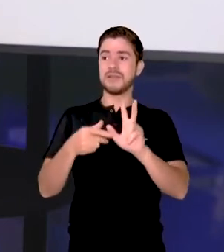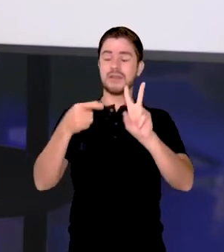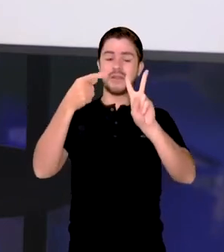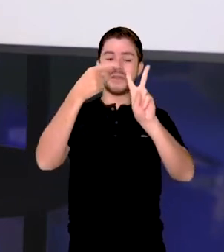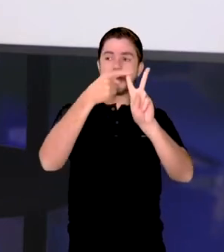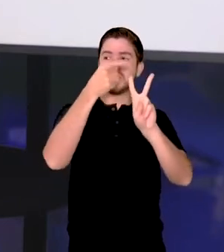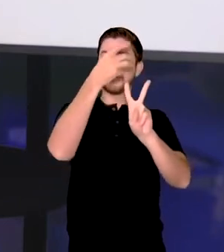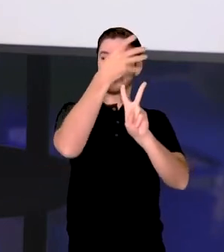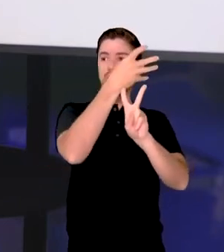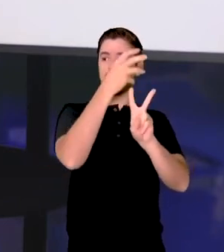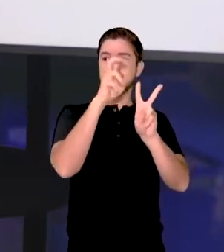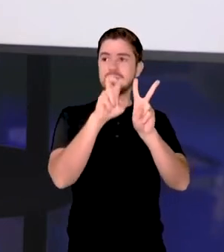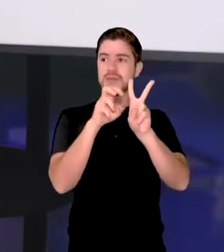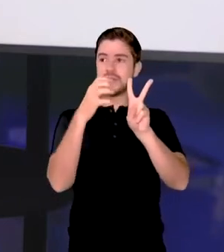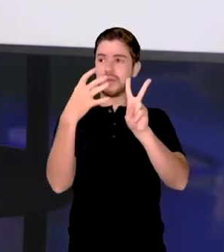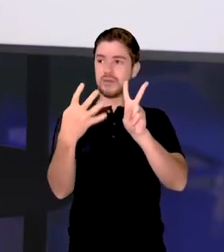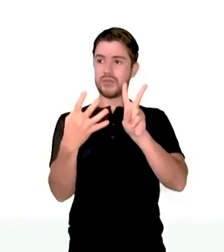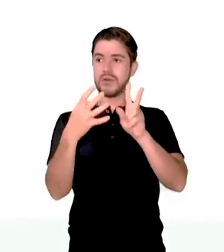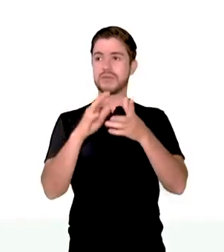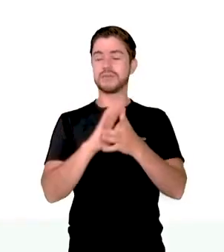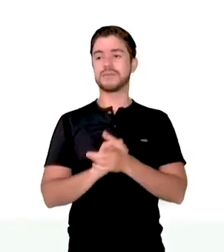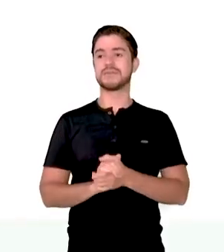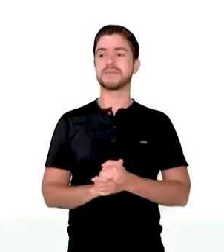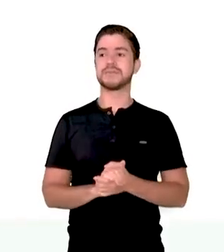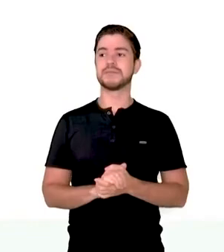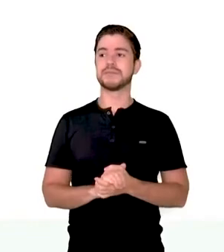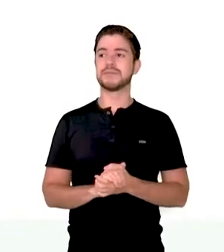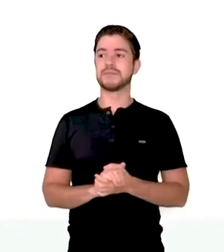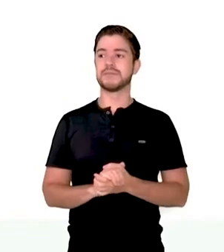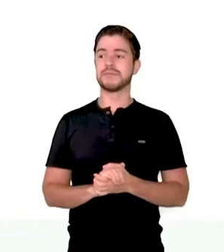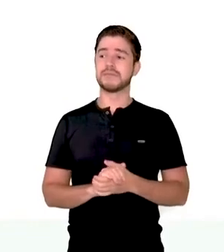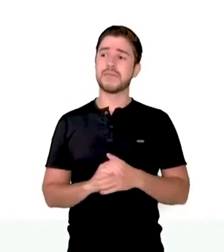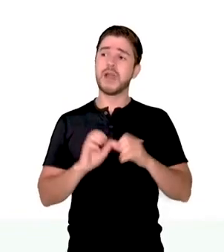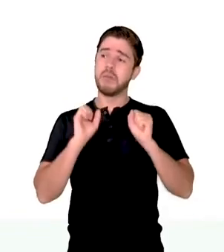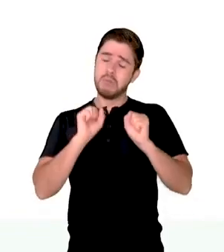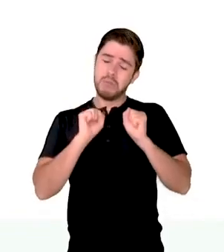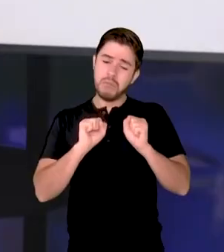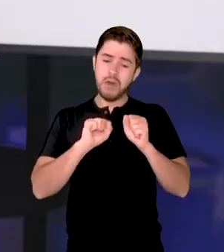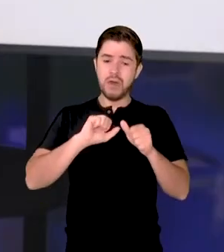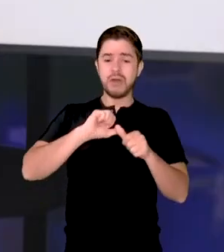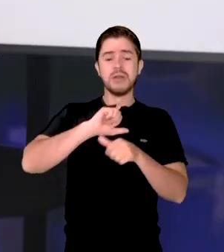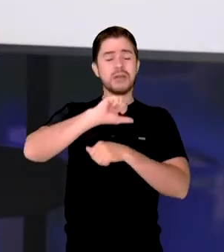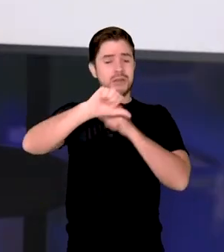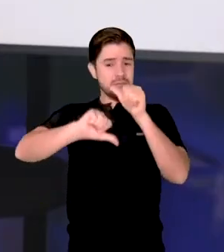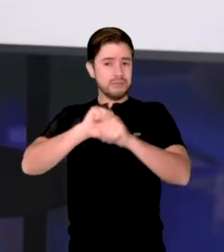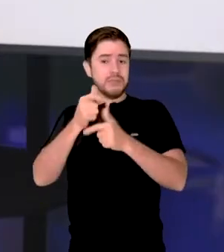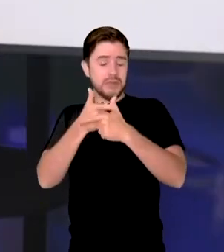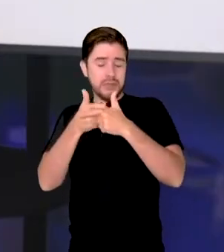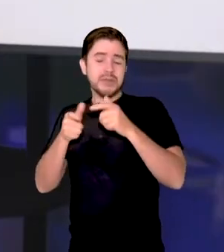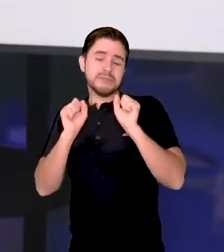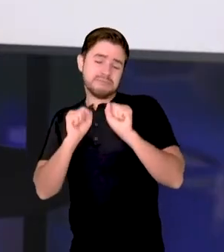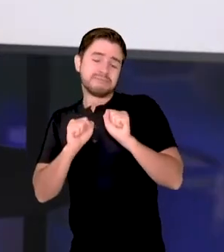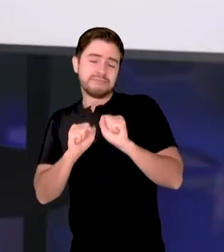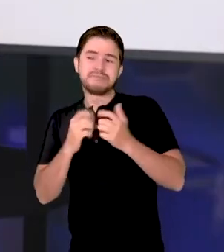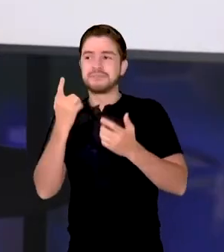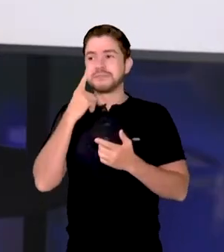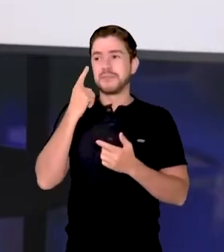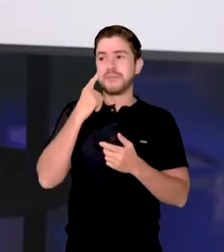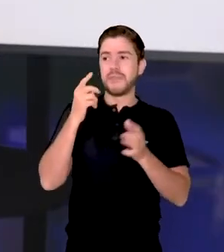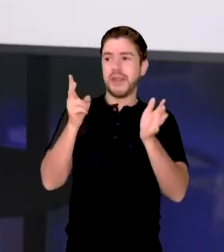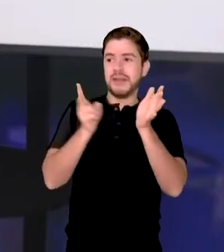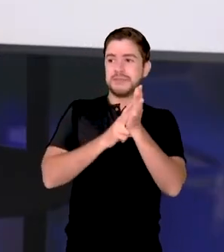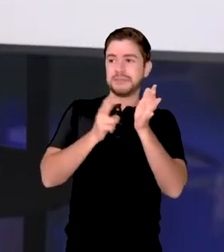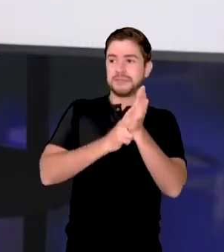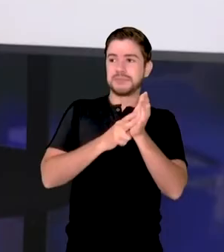potência pode vindo da linha de raciocínio é eu posso dividir o quatro do expoente pelo quatro da